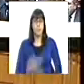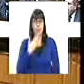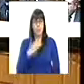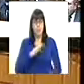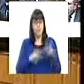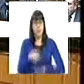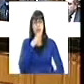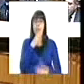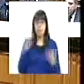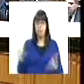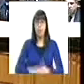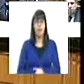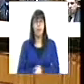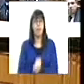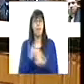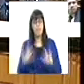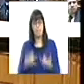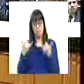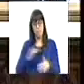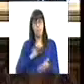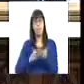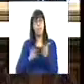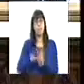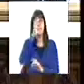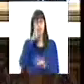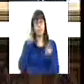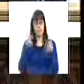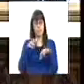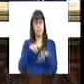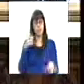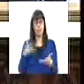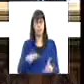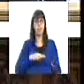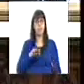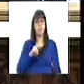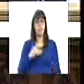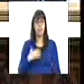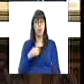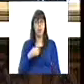Sra. Deputada. É a vez do Sr. Secretário de Estado de Assuntos Parlamentares, Pedro Nuno Santos, falar em nome do Governo.